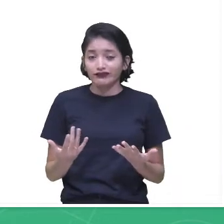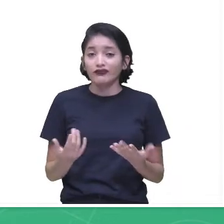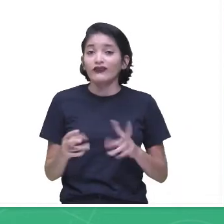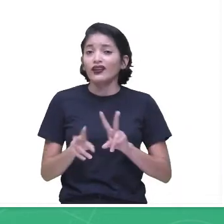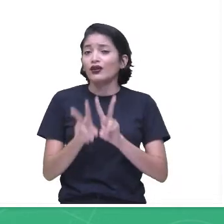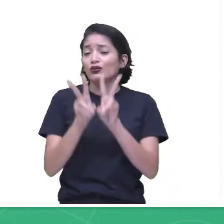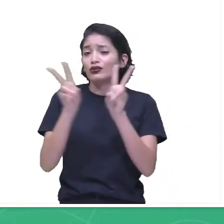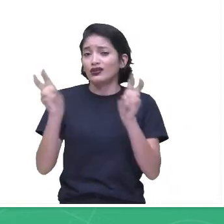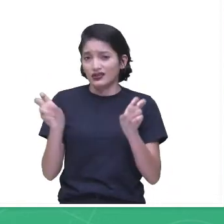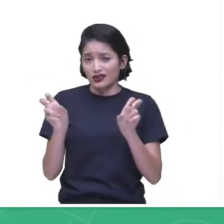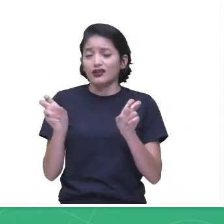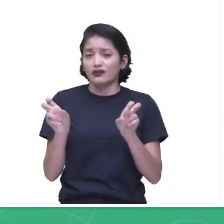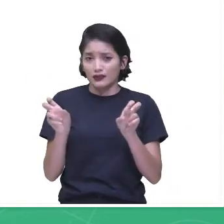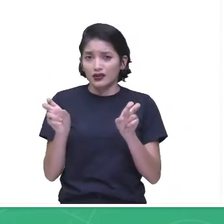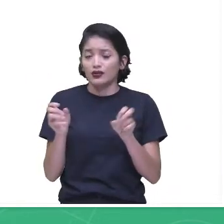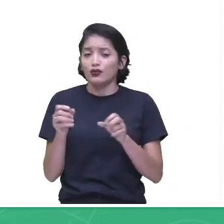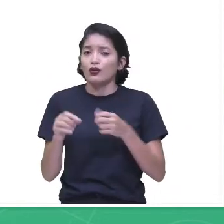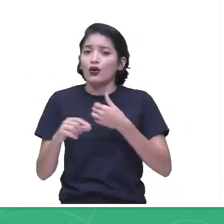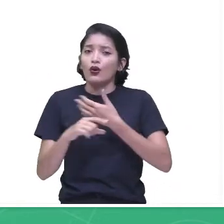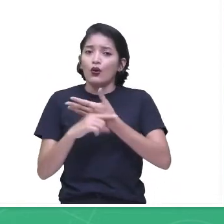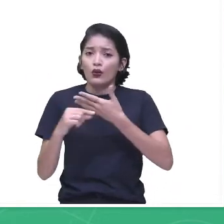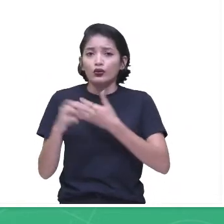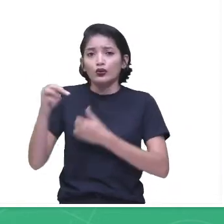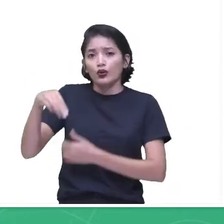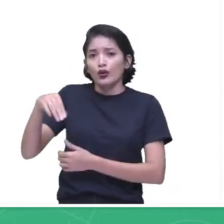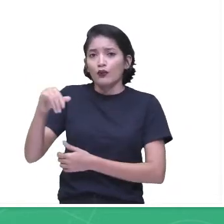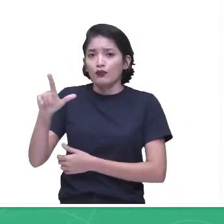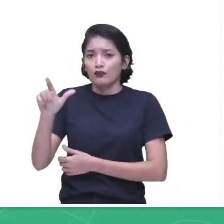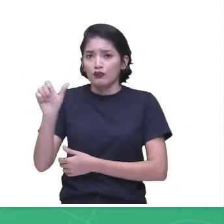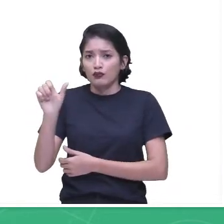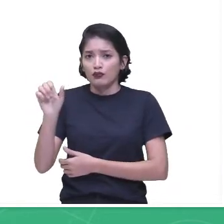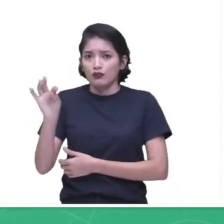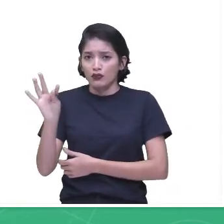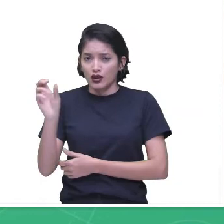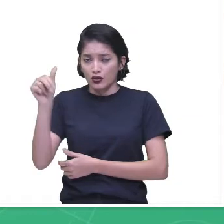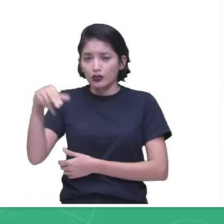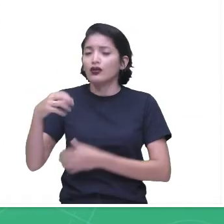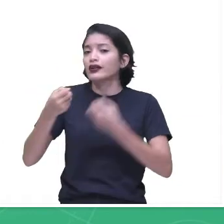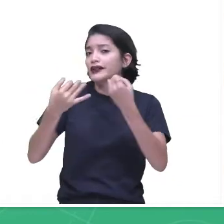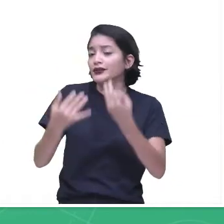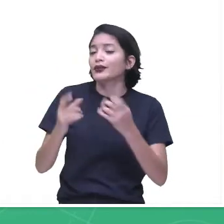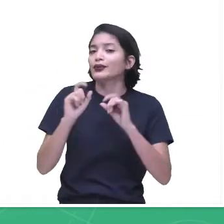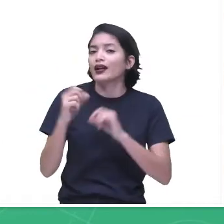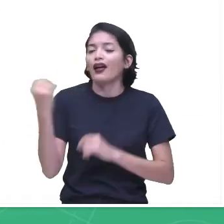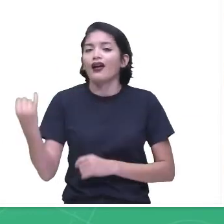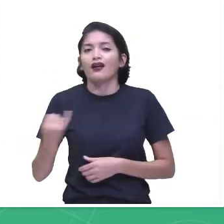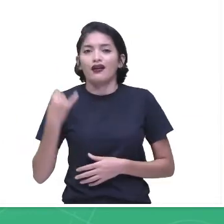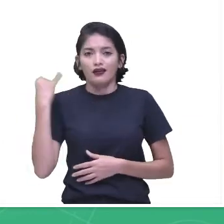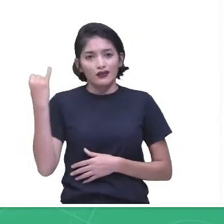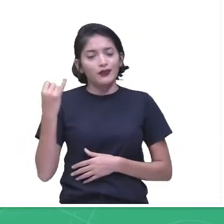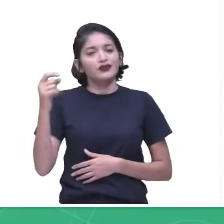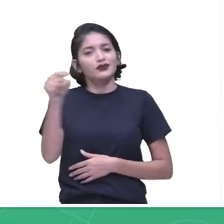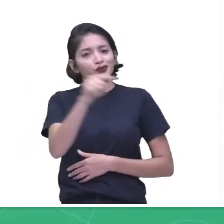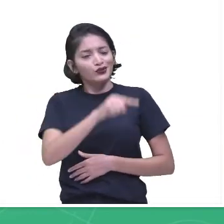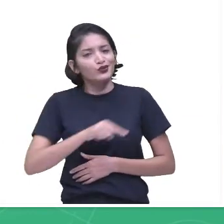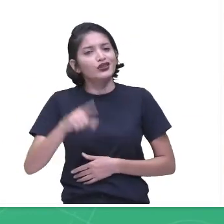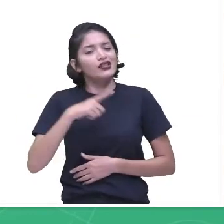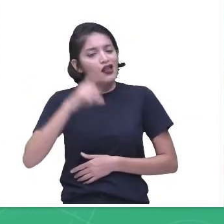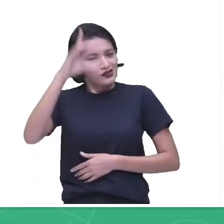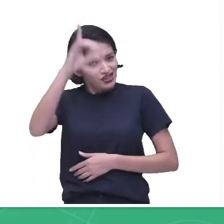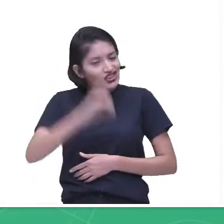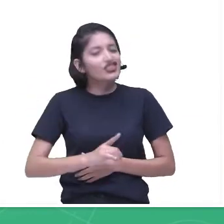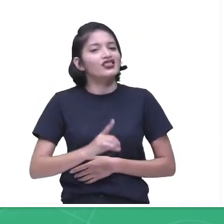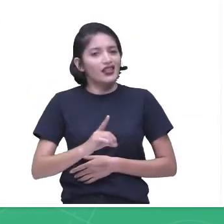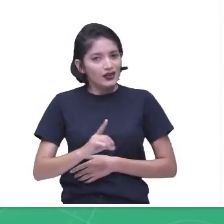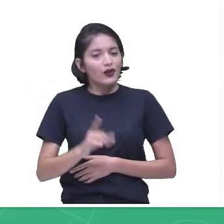questão que o Milton Santos traz, na questão da importância, né, de você ter esse direito garantido,